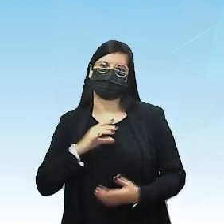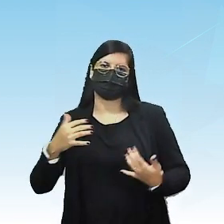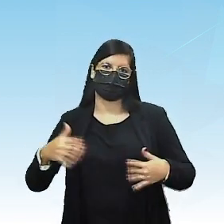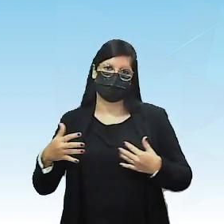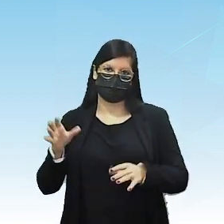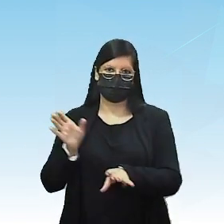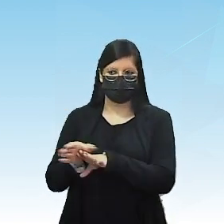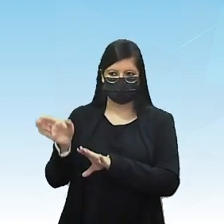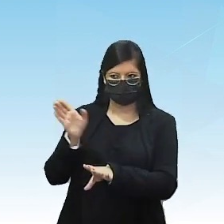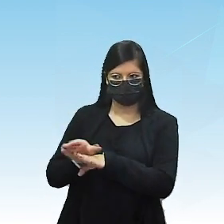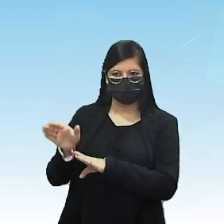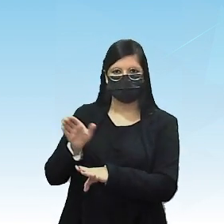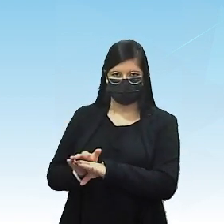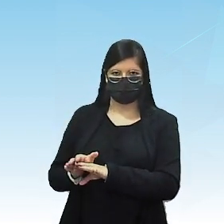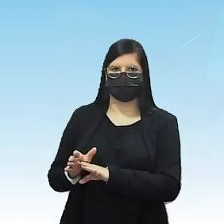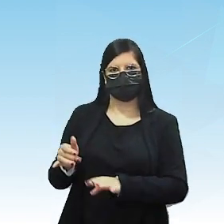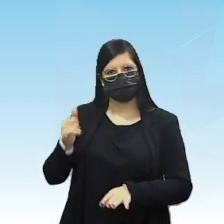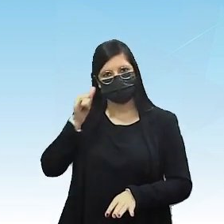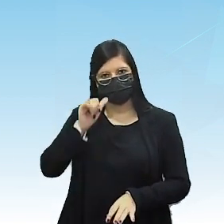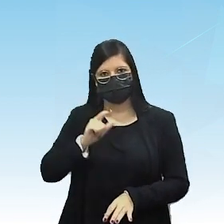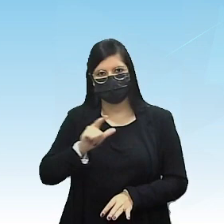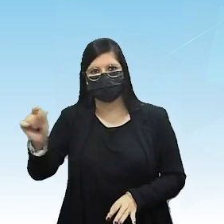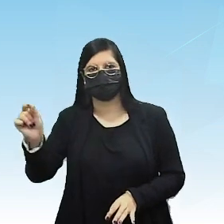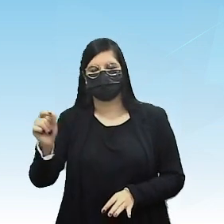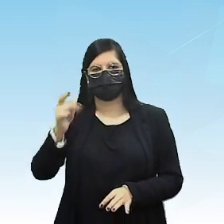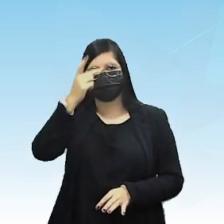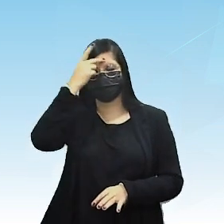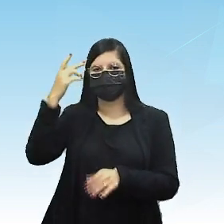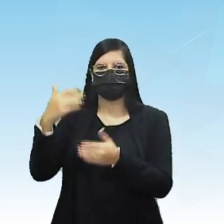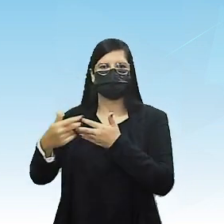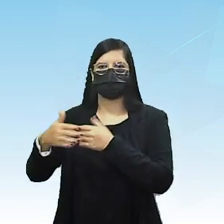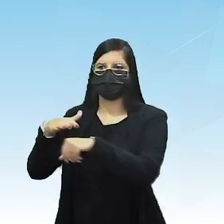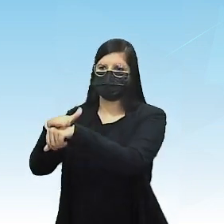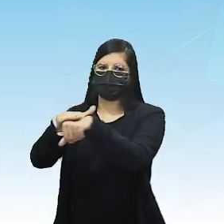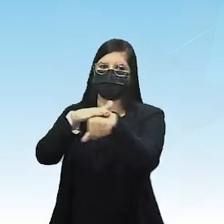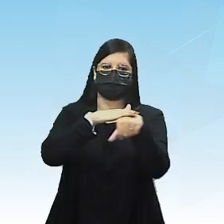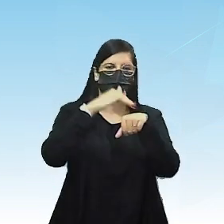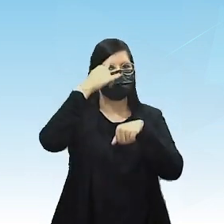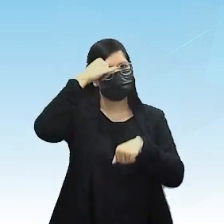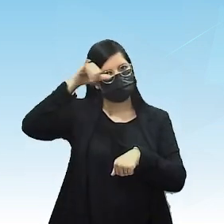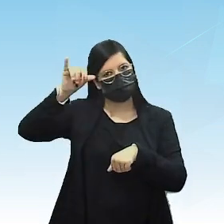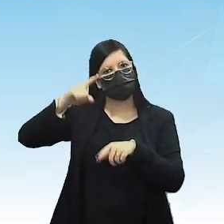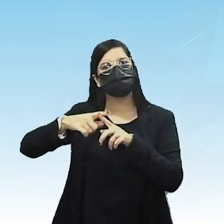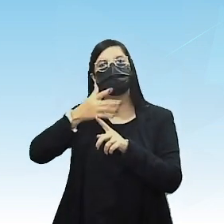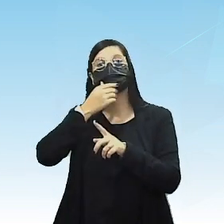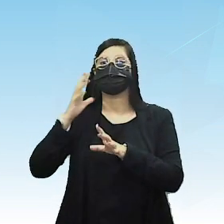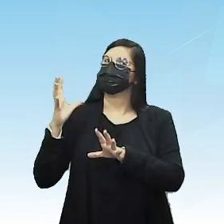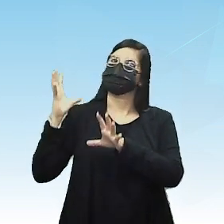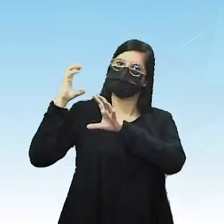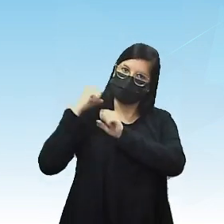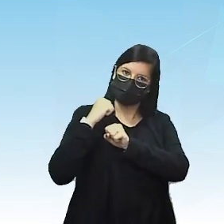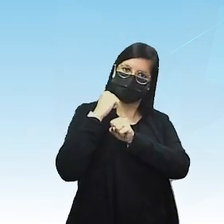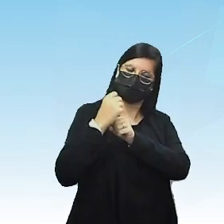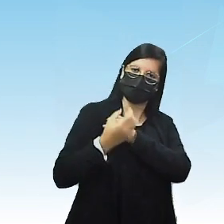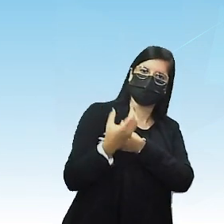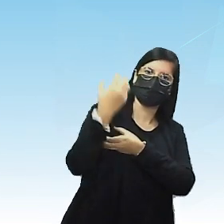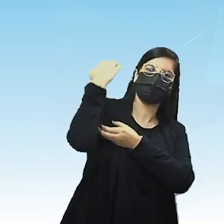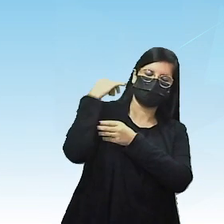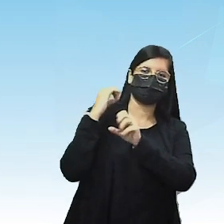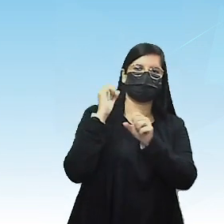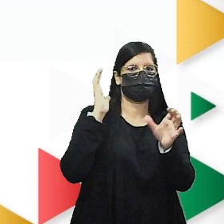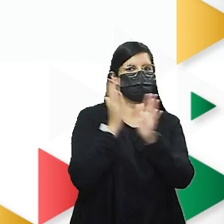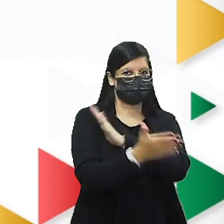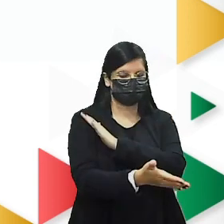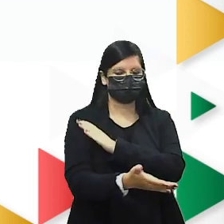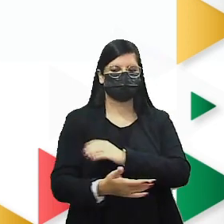educar as crianças e meter medo nelas, né? Não falar com estranho porque o homem do saco ou papafigo podia capturá-las.